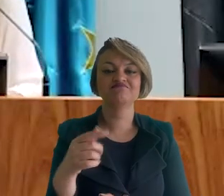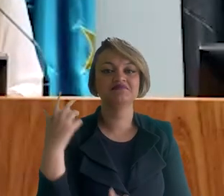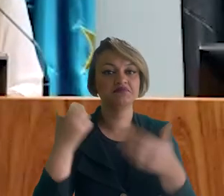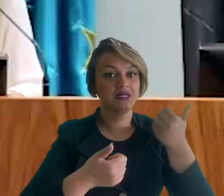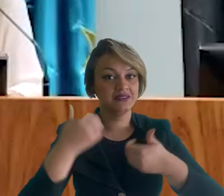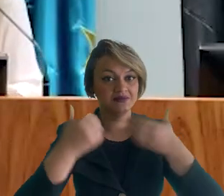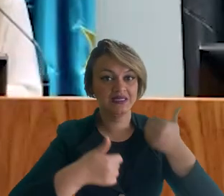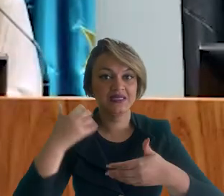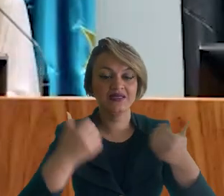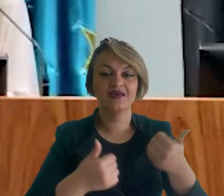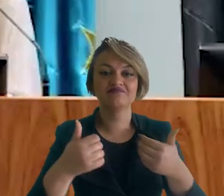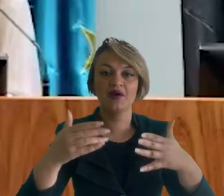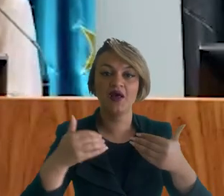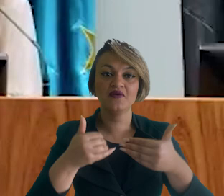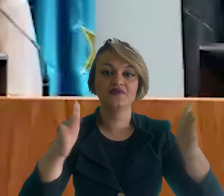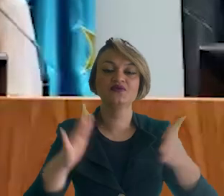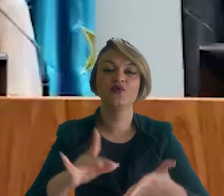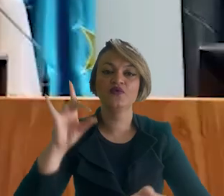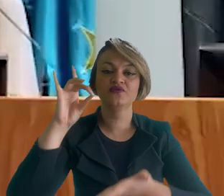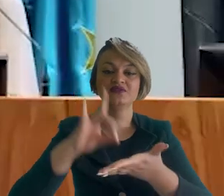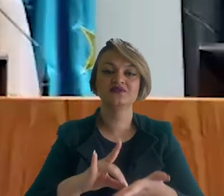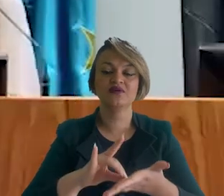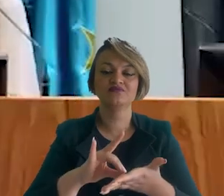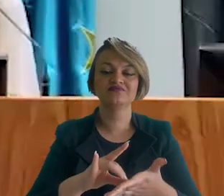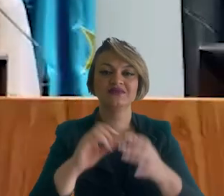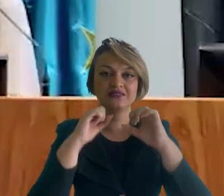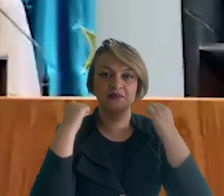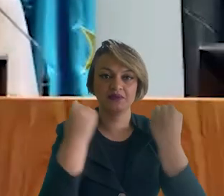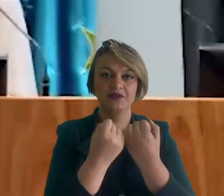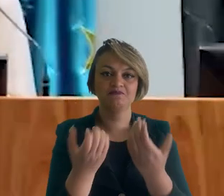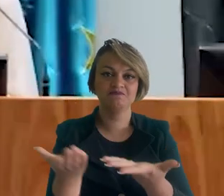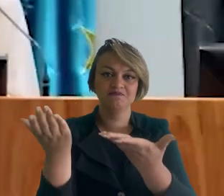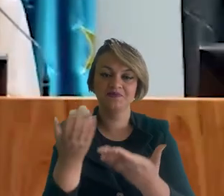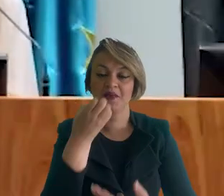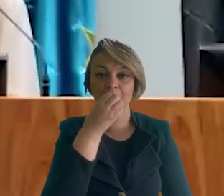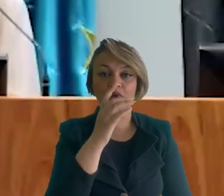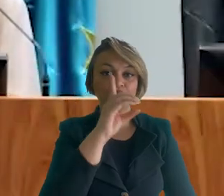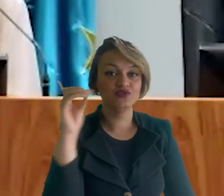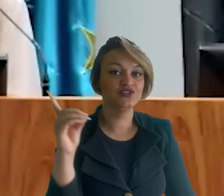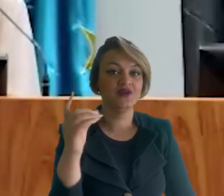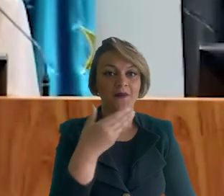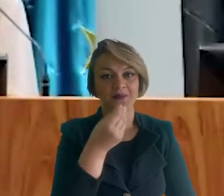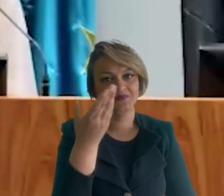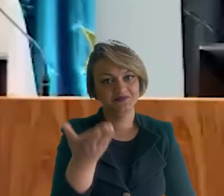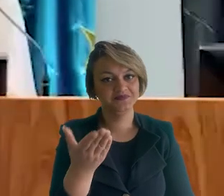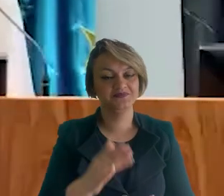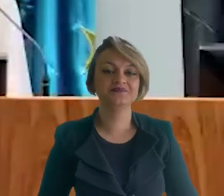a abertura oficial deste seminário Bom dia Desembargador